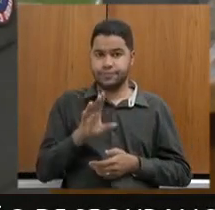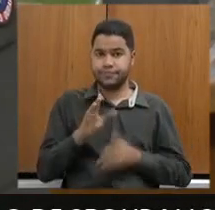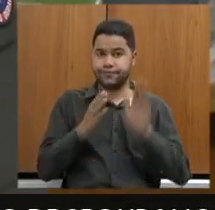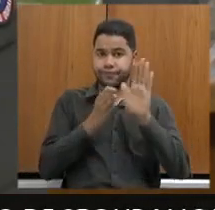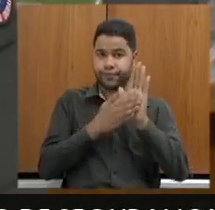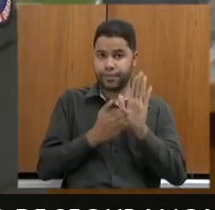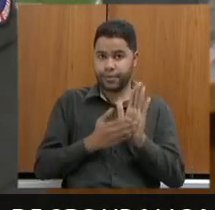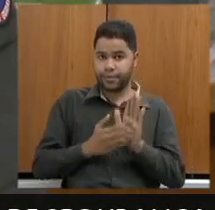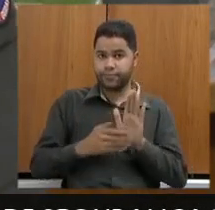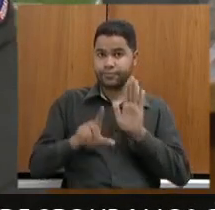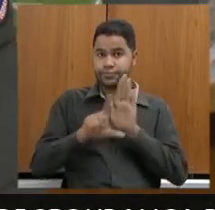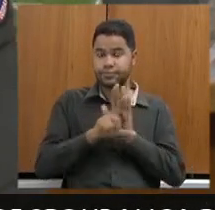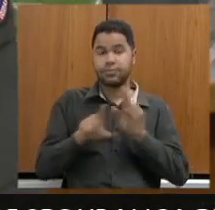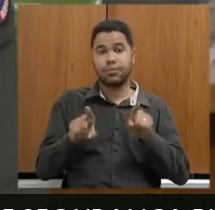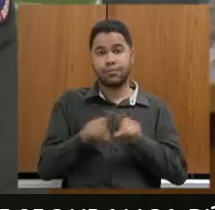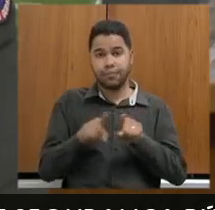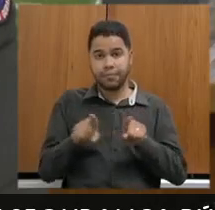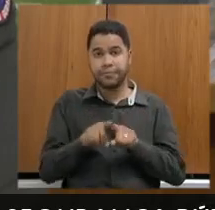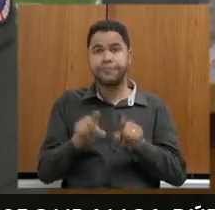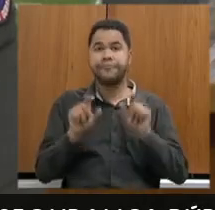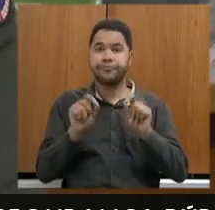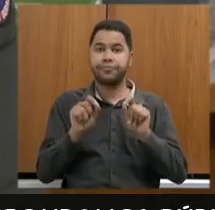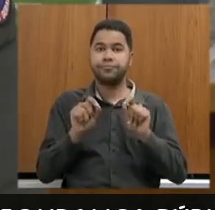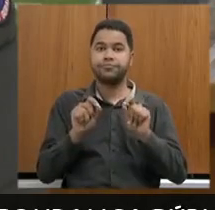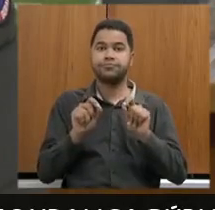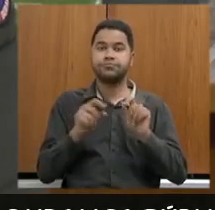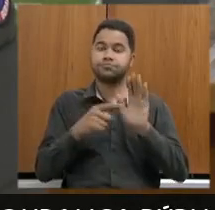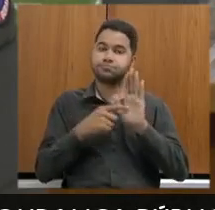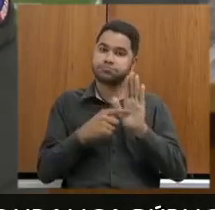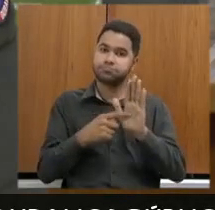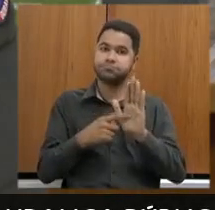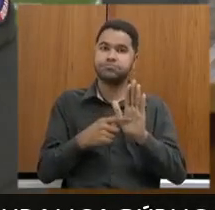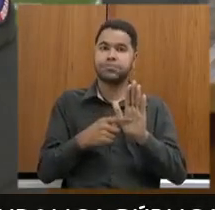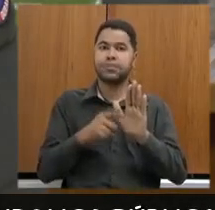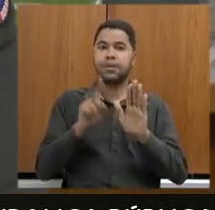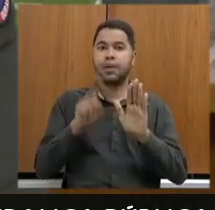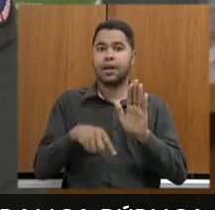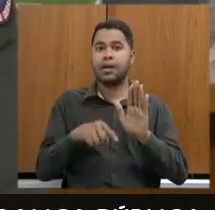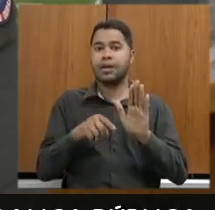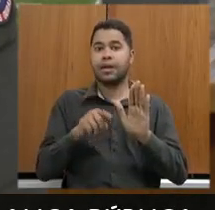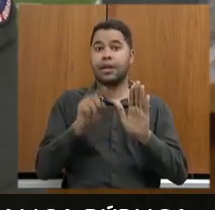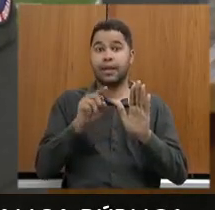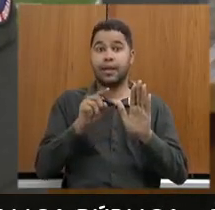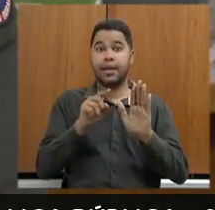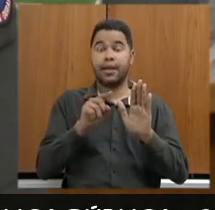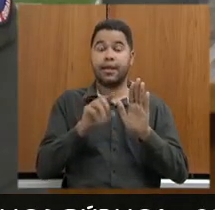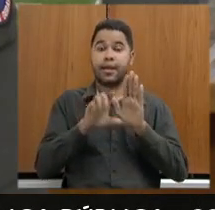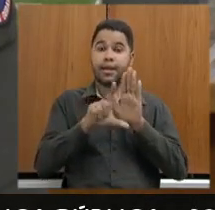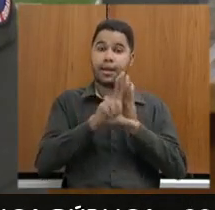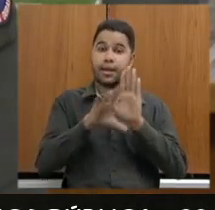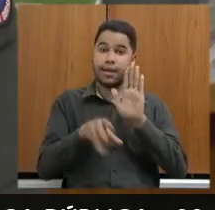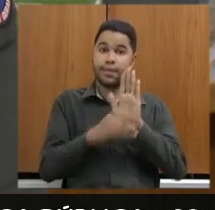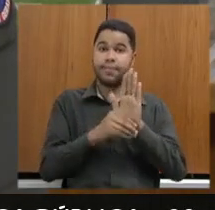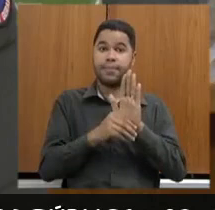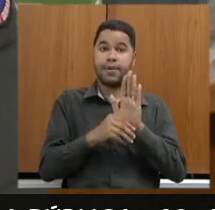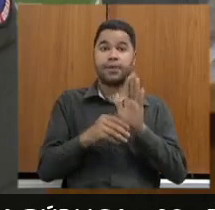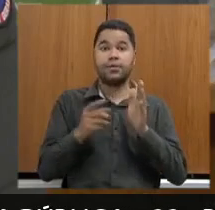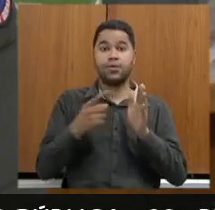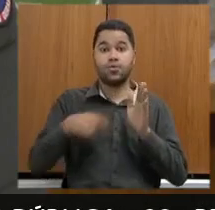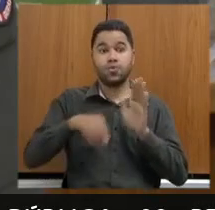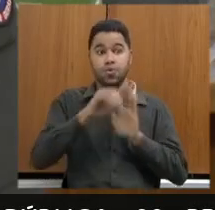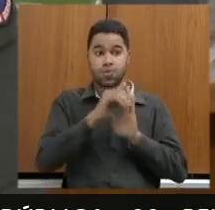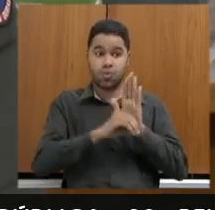nas propostas legislativas mas também com a indicação de emendas parlamentares fazendo com que esse nosso